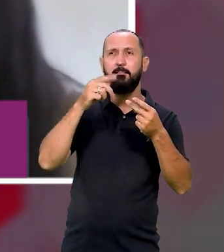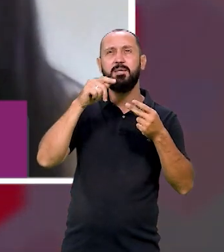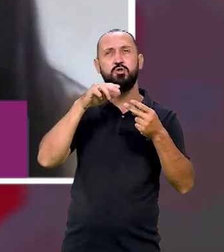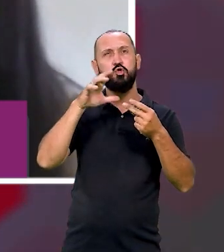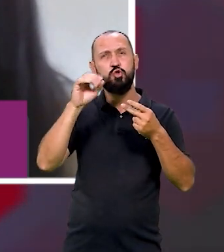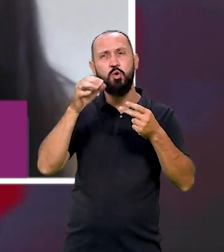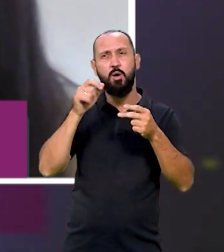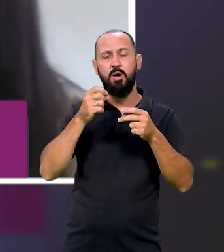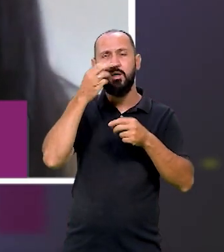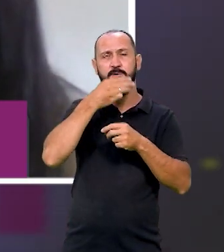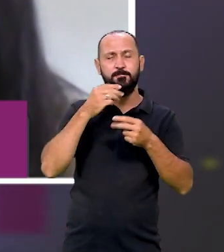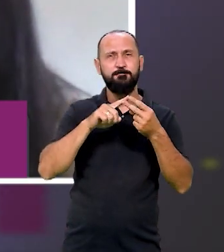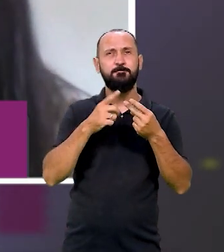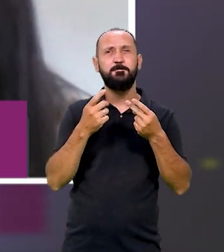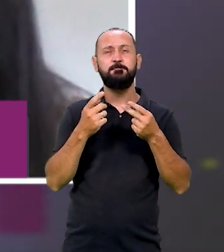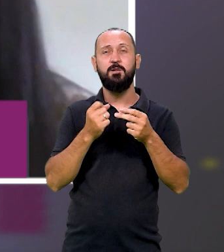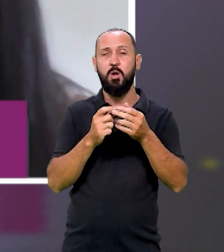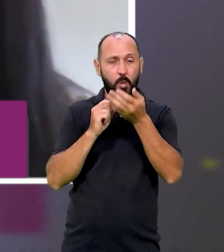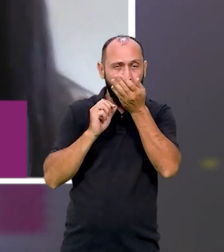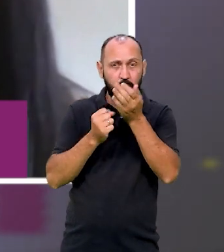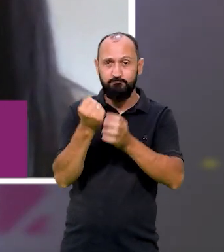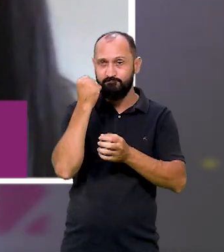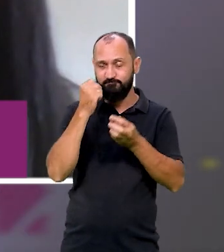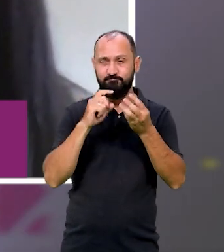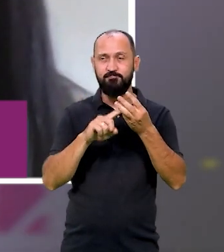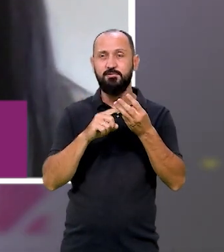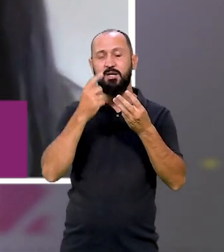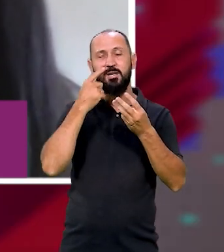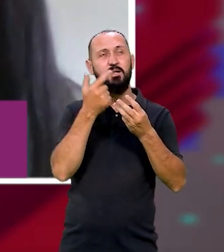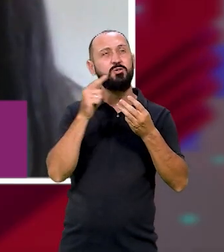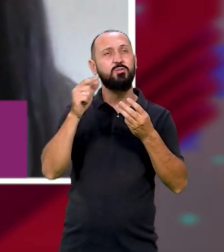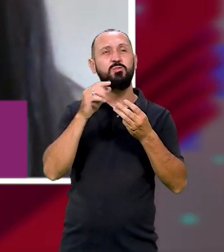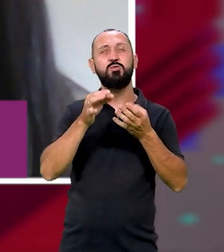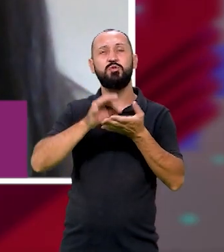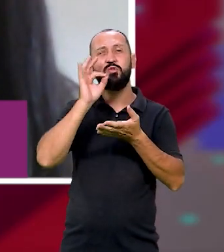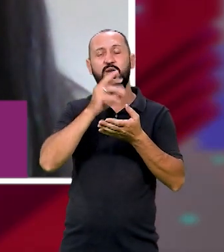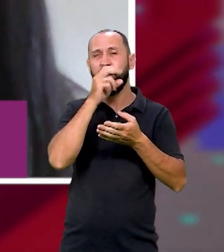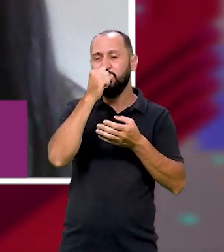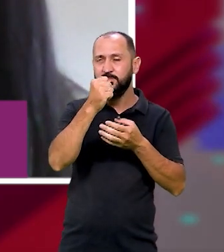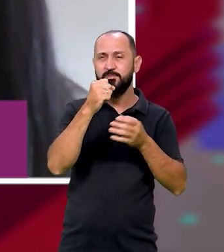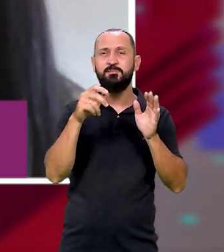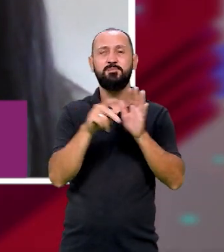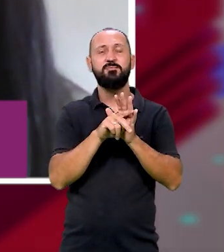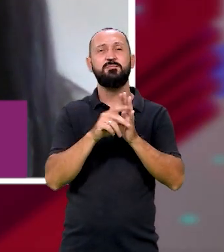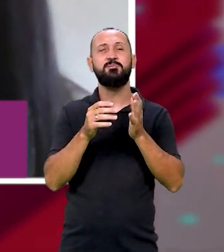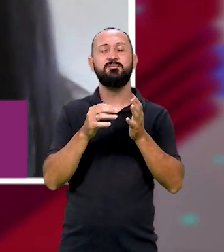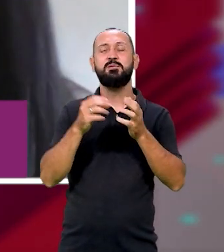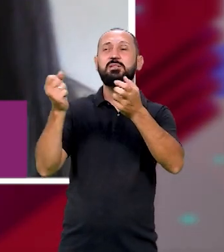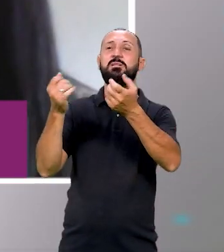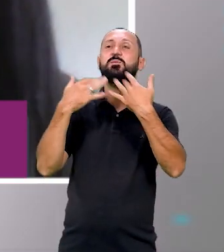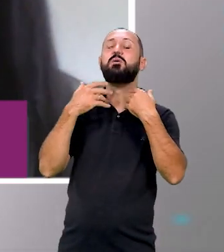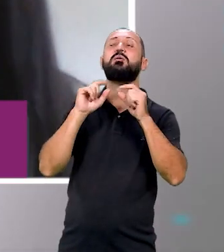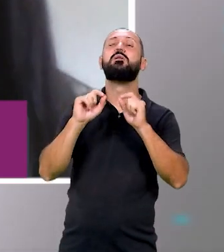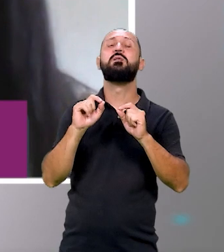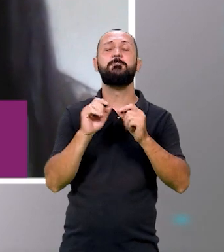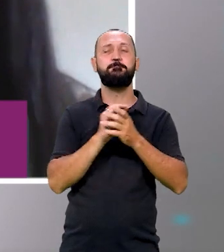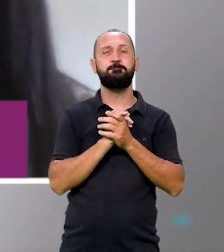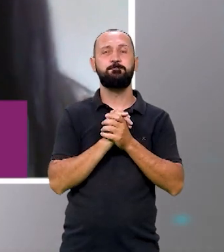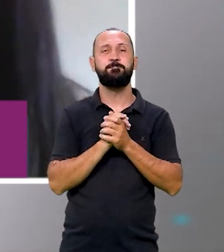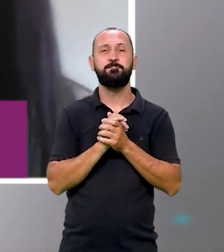vai realizar, fazer o teste, tem que ser antes, né? E como a Lívia falou, né, numa atividade dessa, o mínimo que a gente espera é